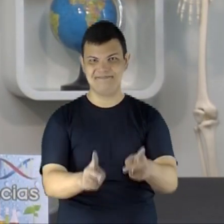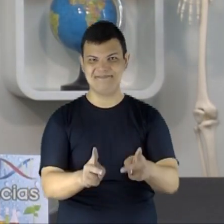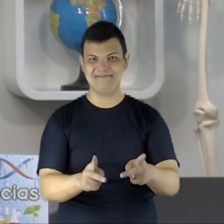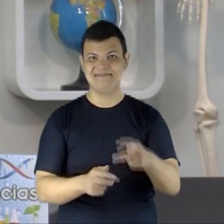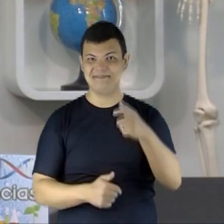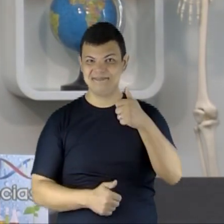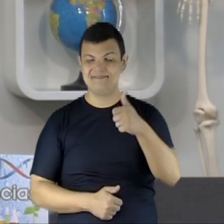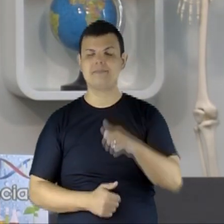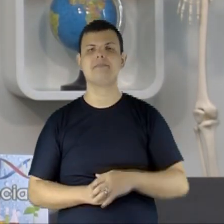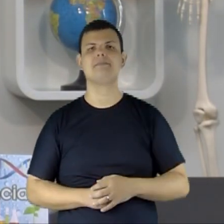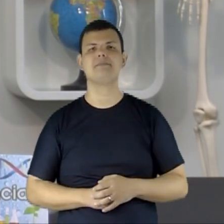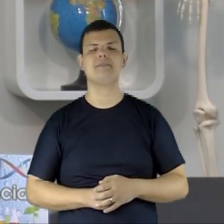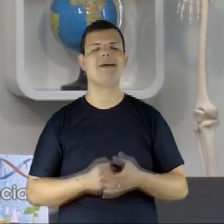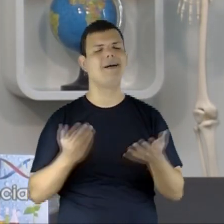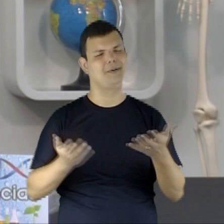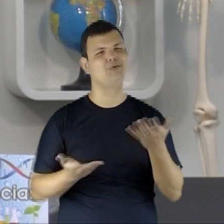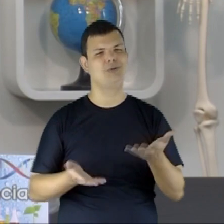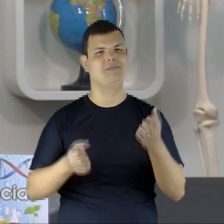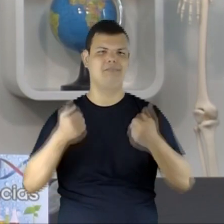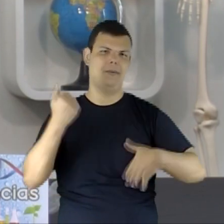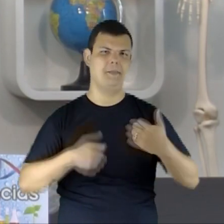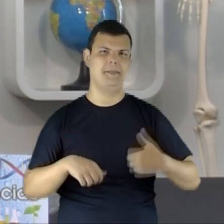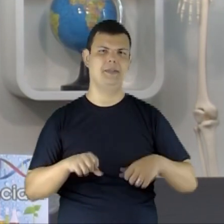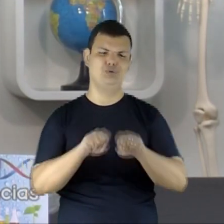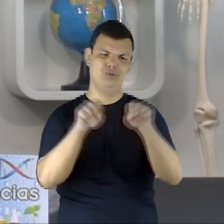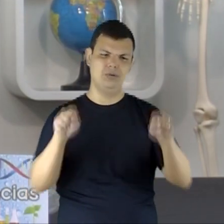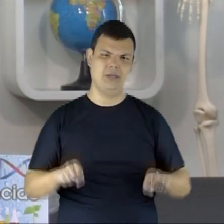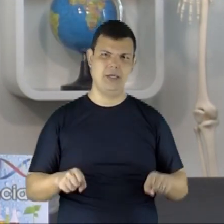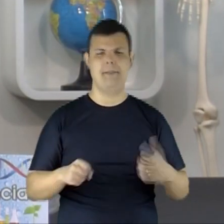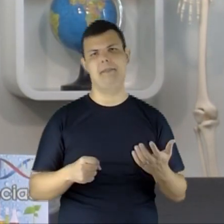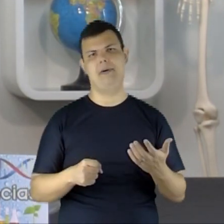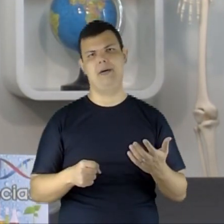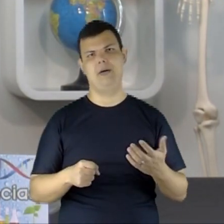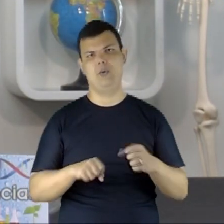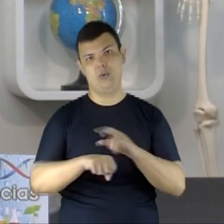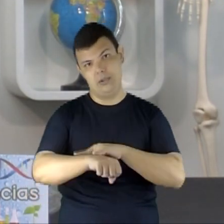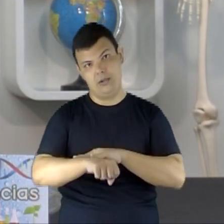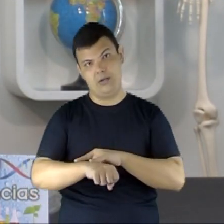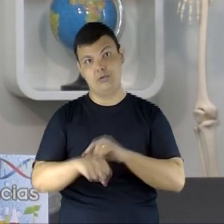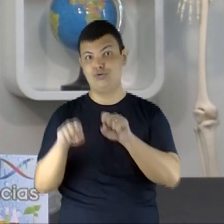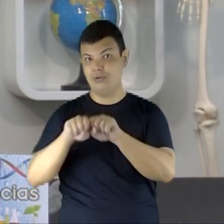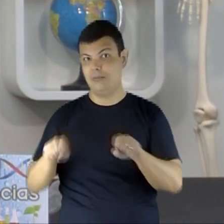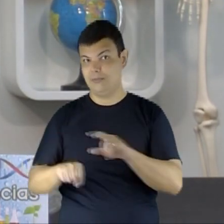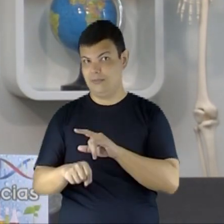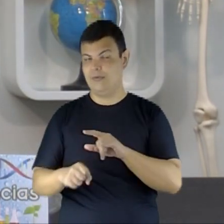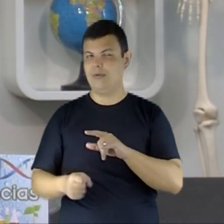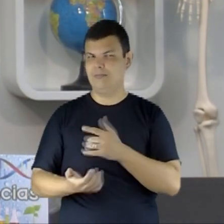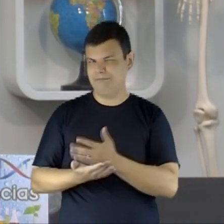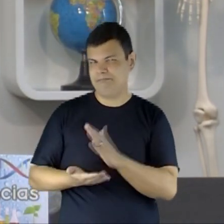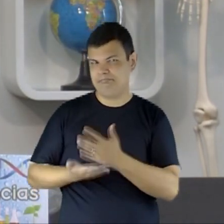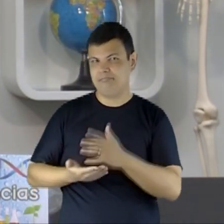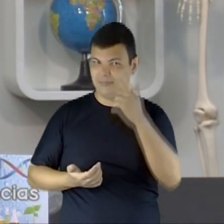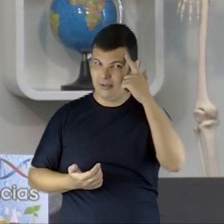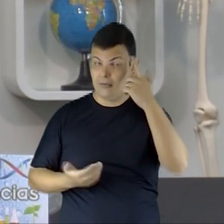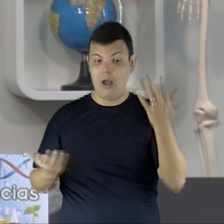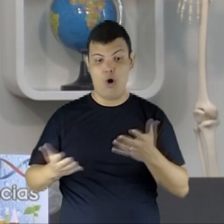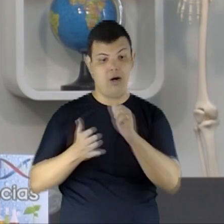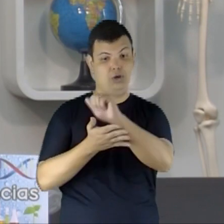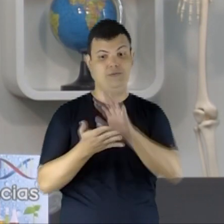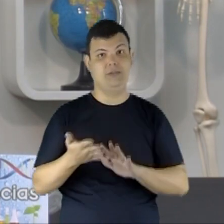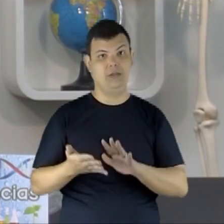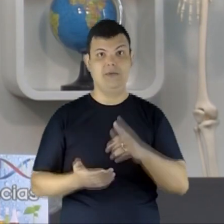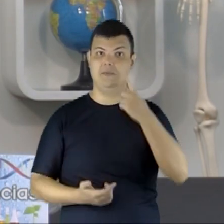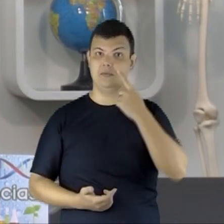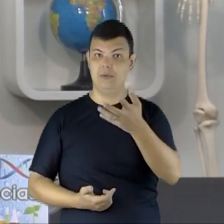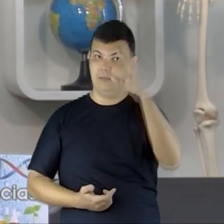Então, agora que a gente já falou bastante do sistema urinário, do sistema excretor, tá na hora de fazer uma atividade. Vamos ver se você conseguiu